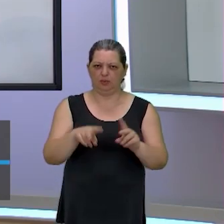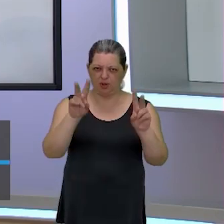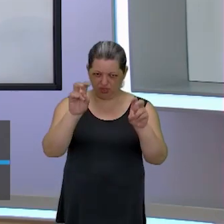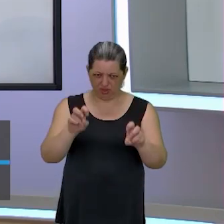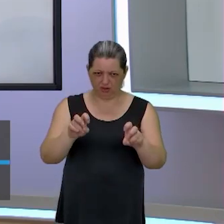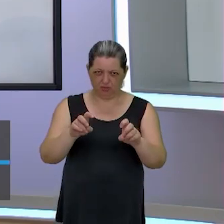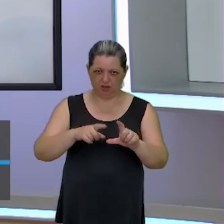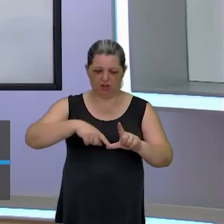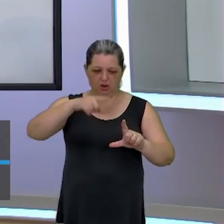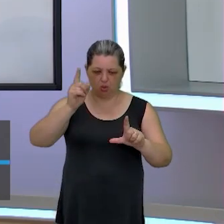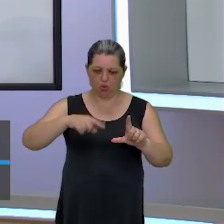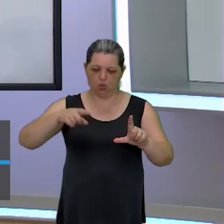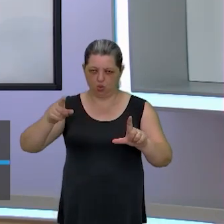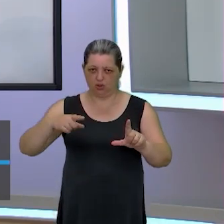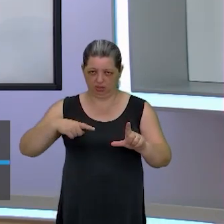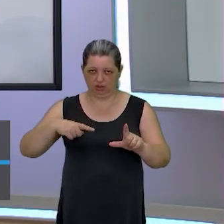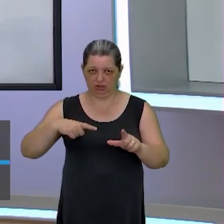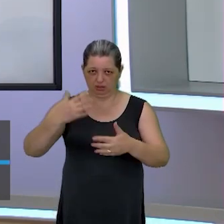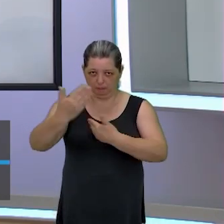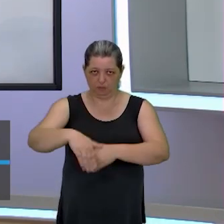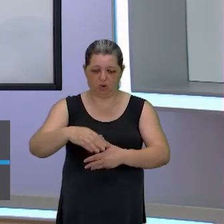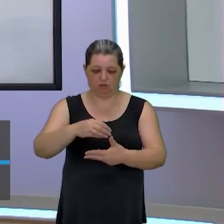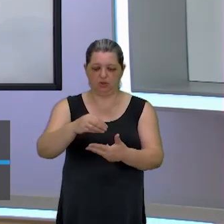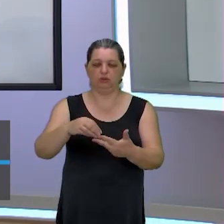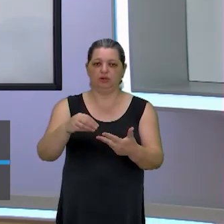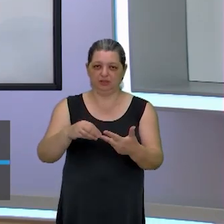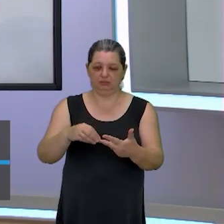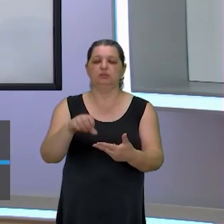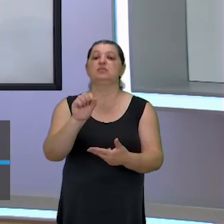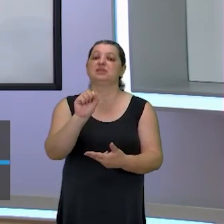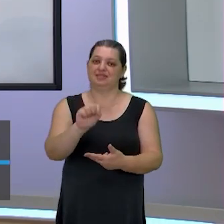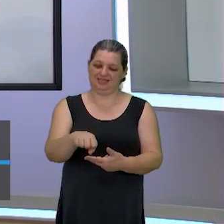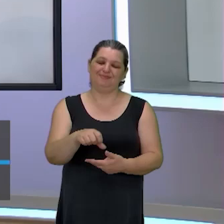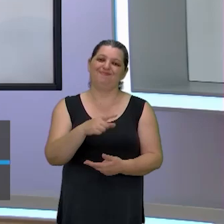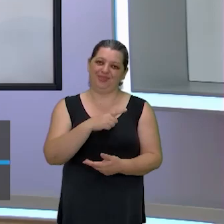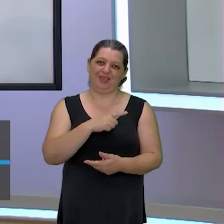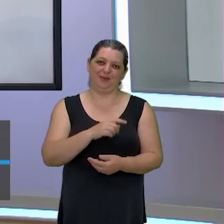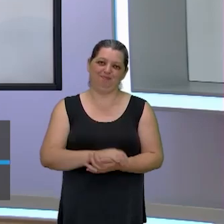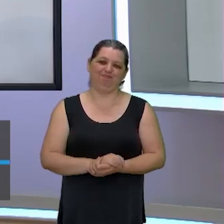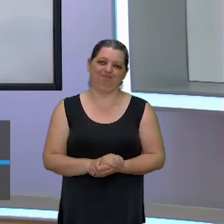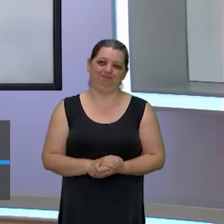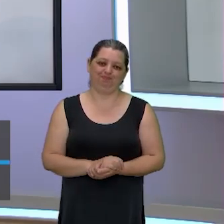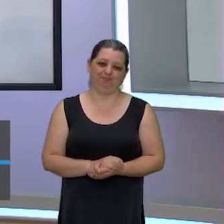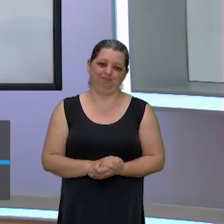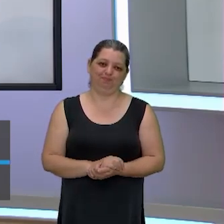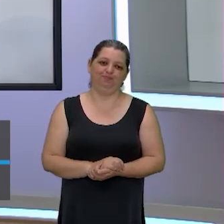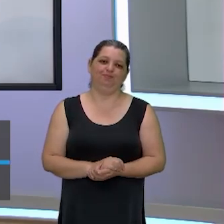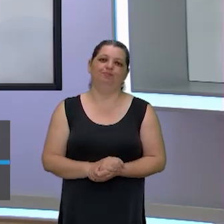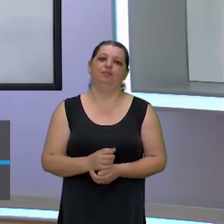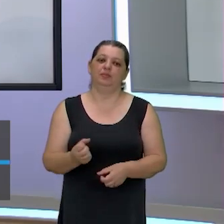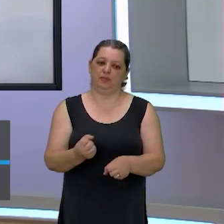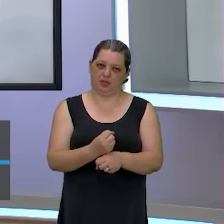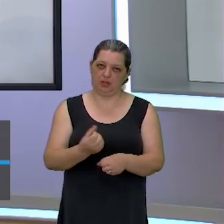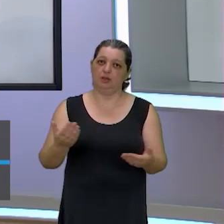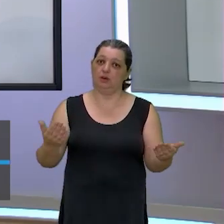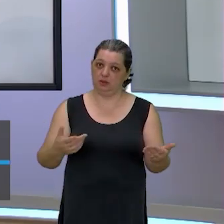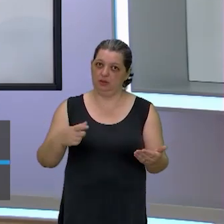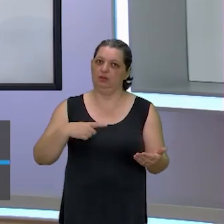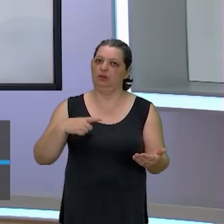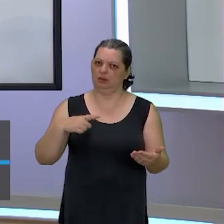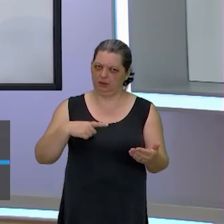despenca Tá certo tem que é um dos menino esse ano vai cair outro ganhei